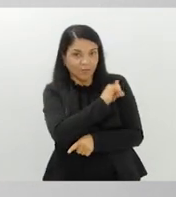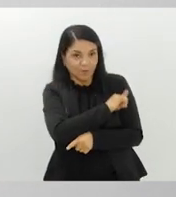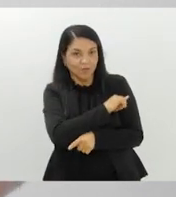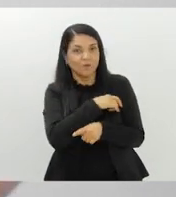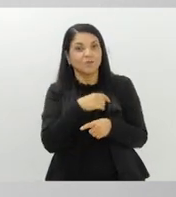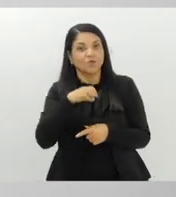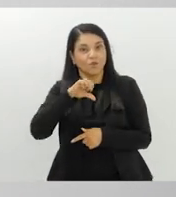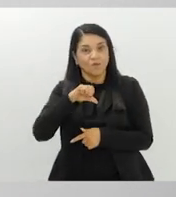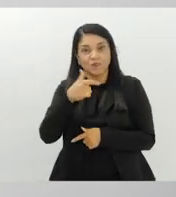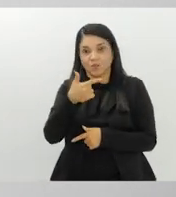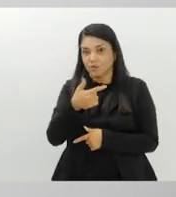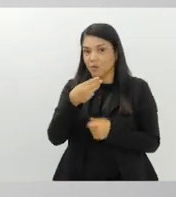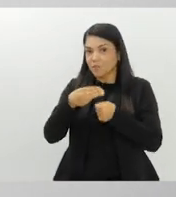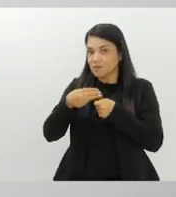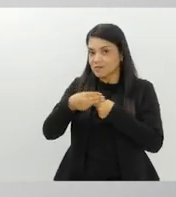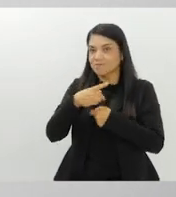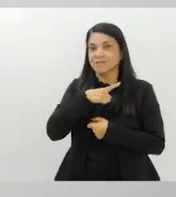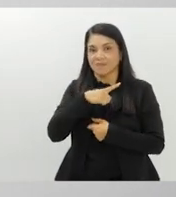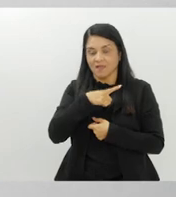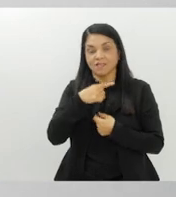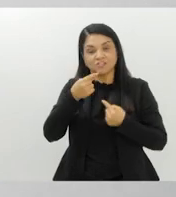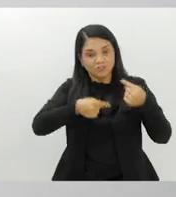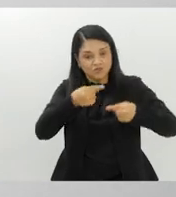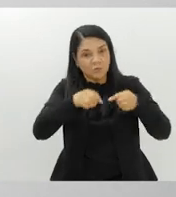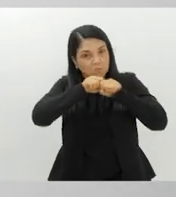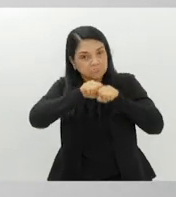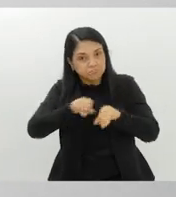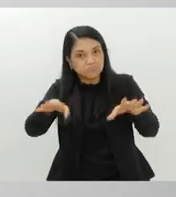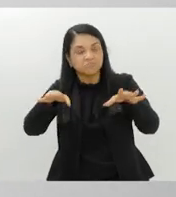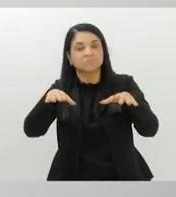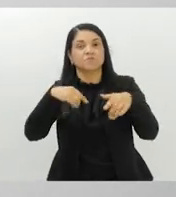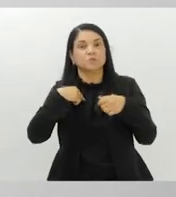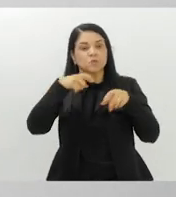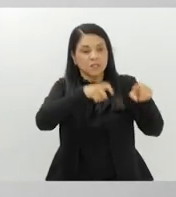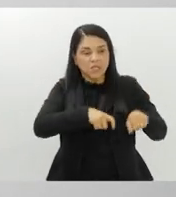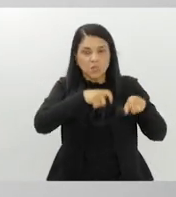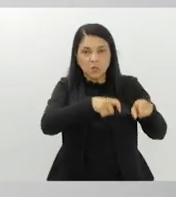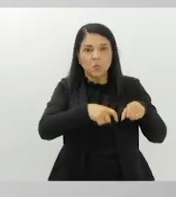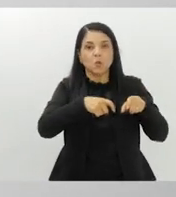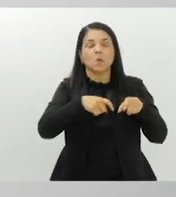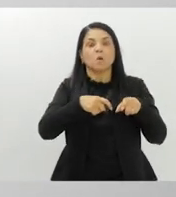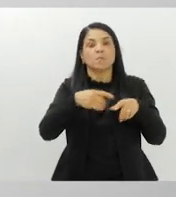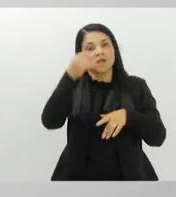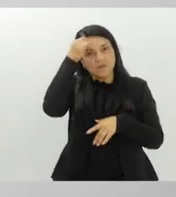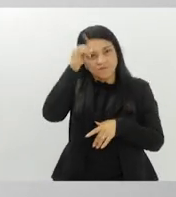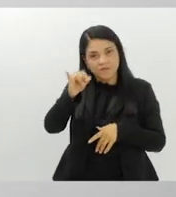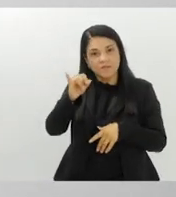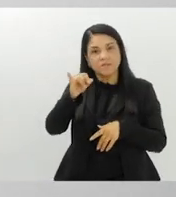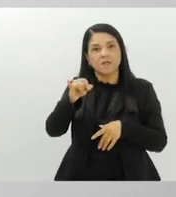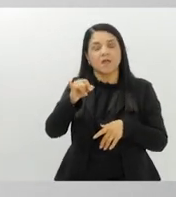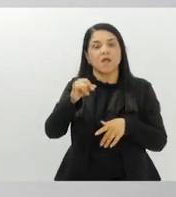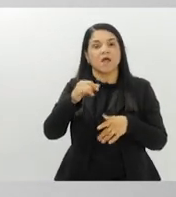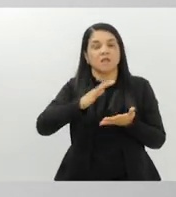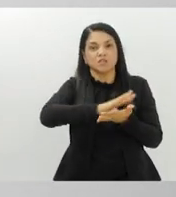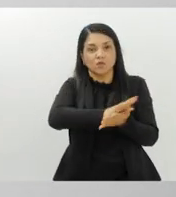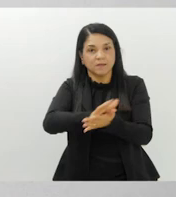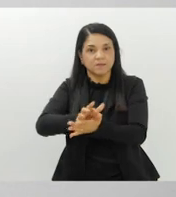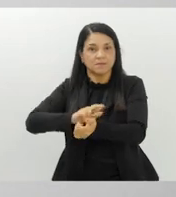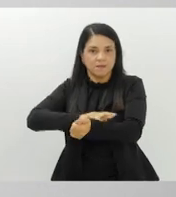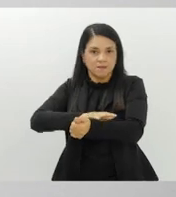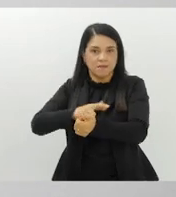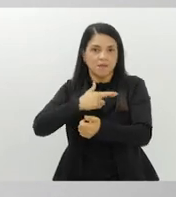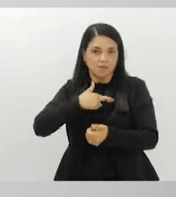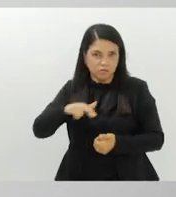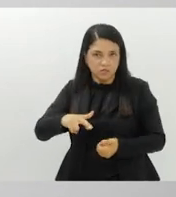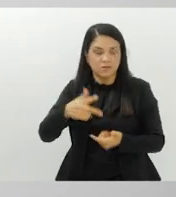temos 92 municípios, essa discussão ela tem que ser levada para o interior, até mesmo para a gente combater a questão da intolerância religiosa, que é importante